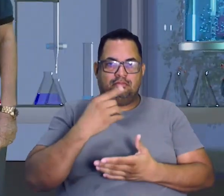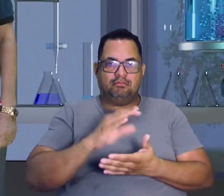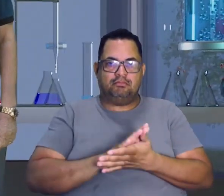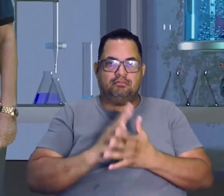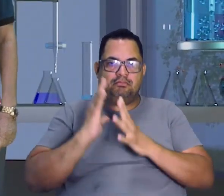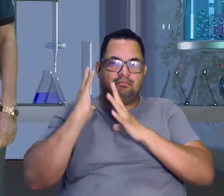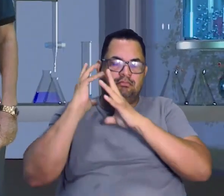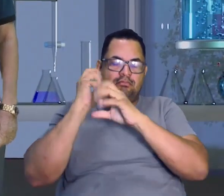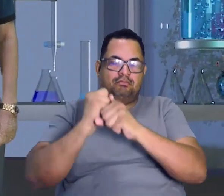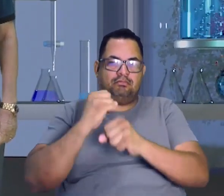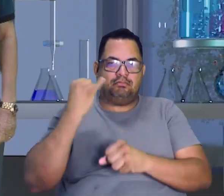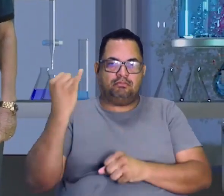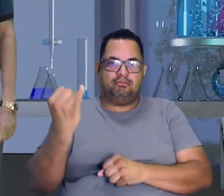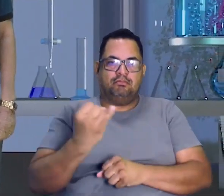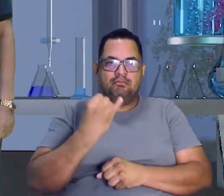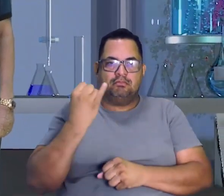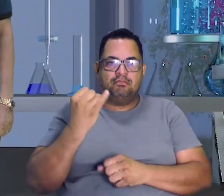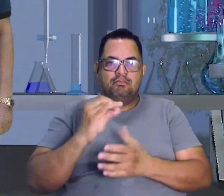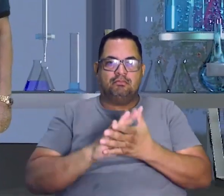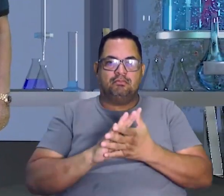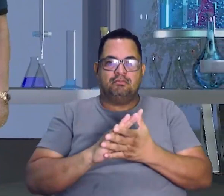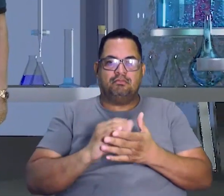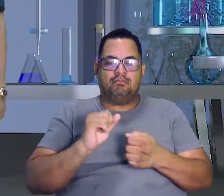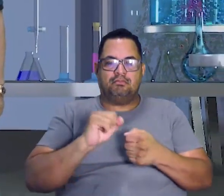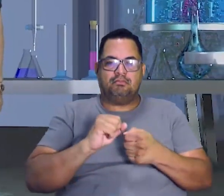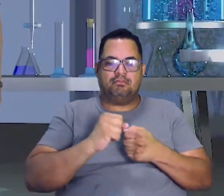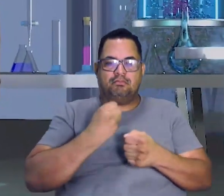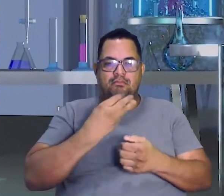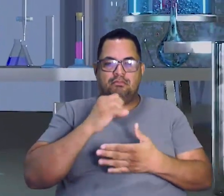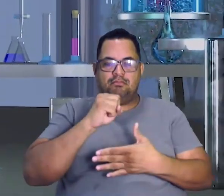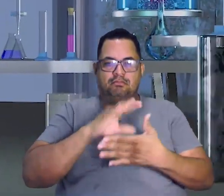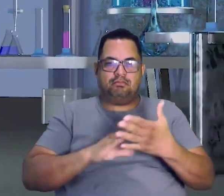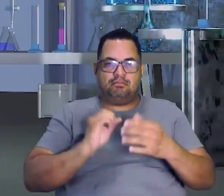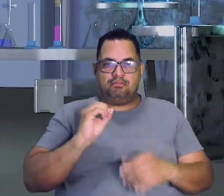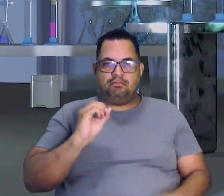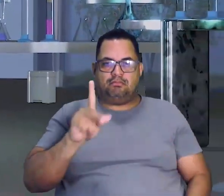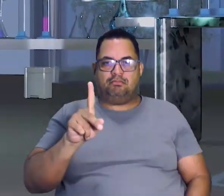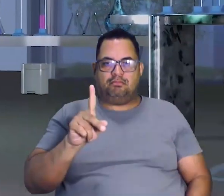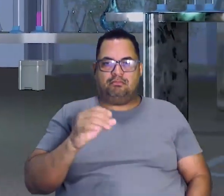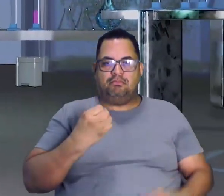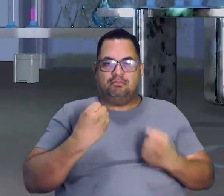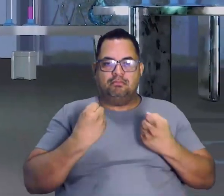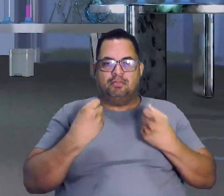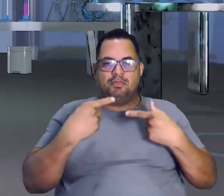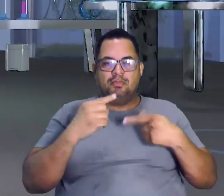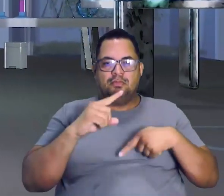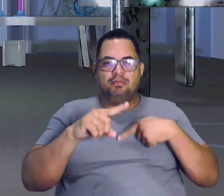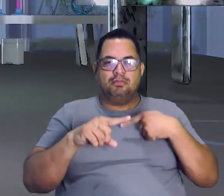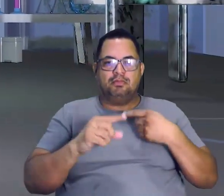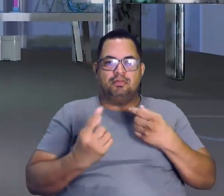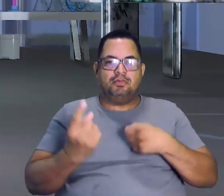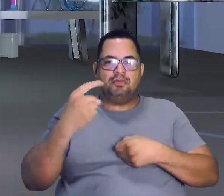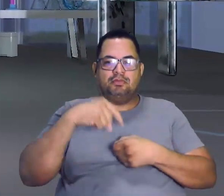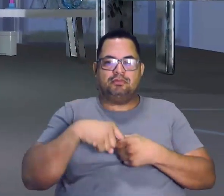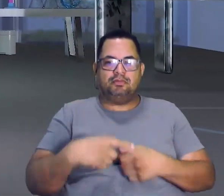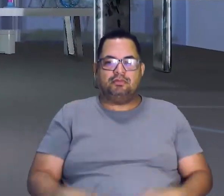vai ser muito importante para o sucesso da sua atividade, ok? Boa sorte e até lá!